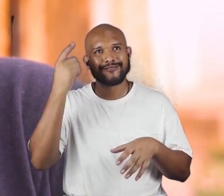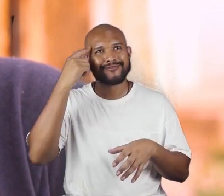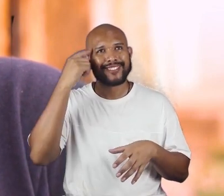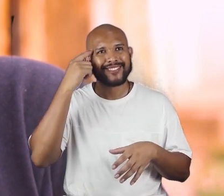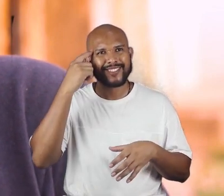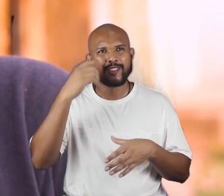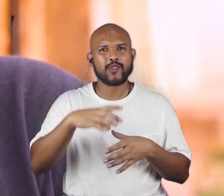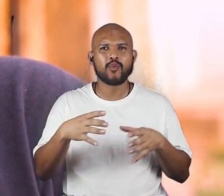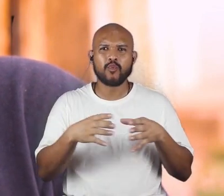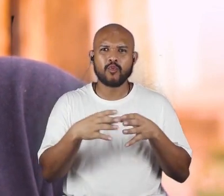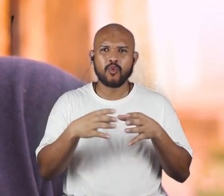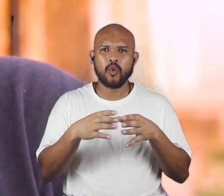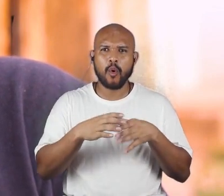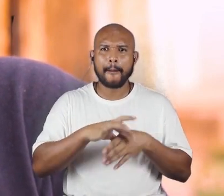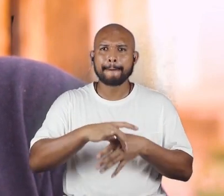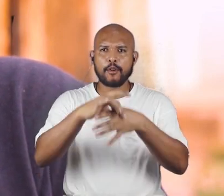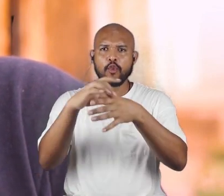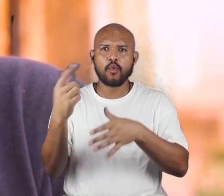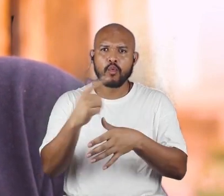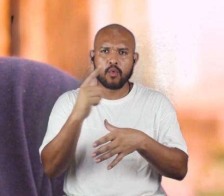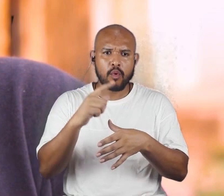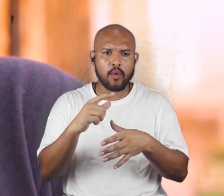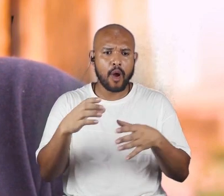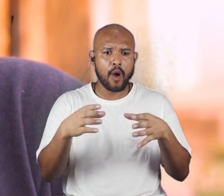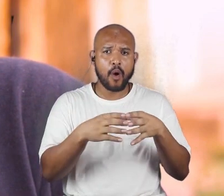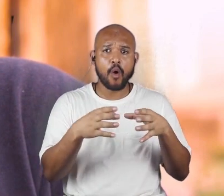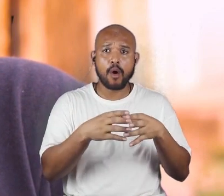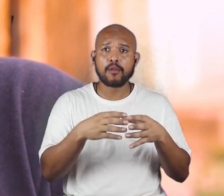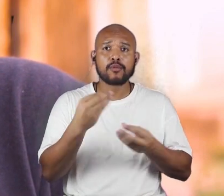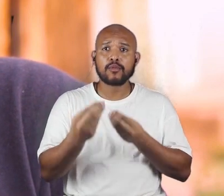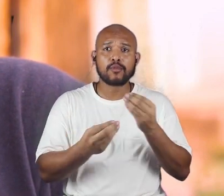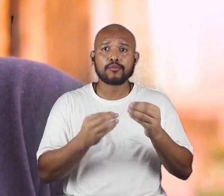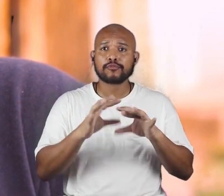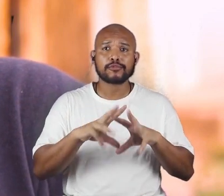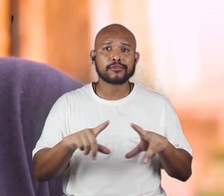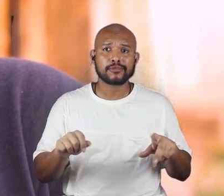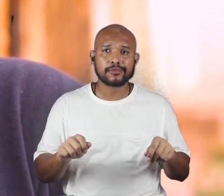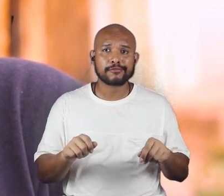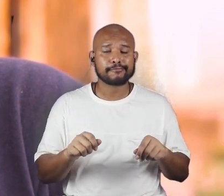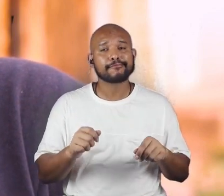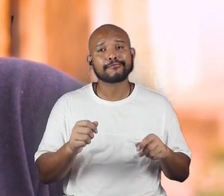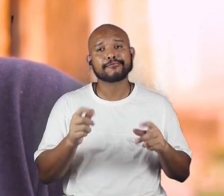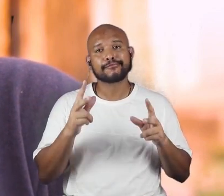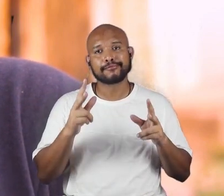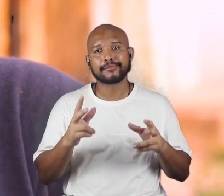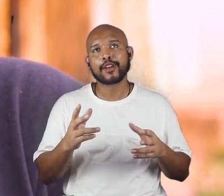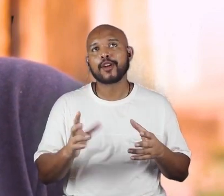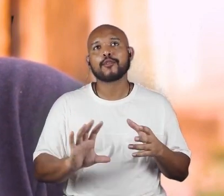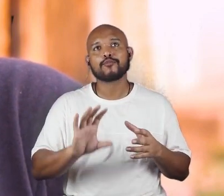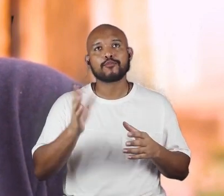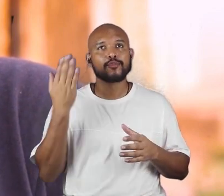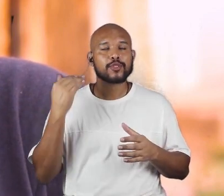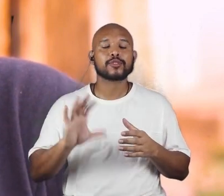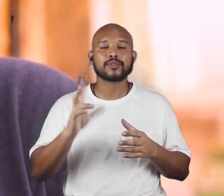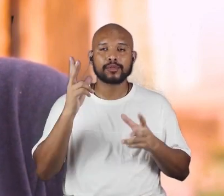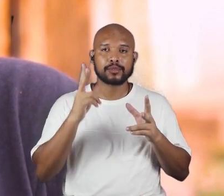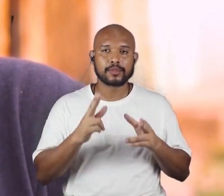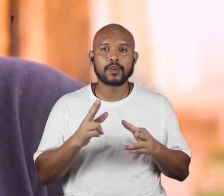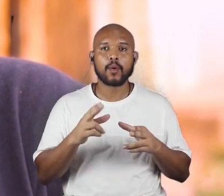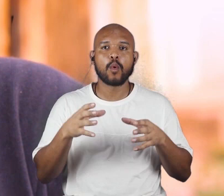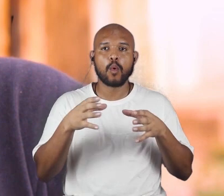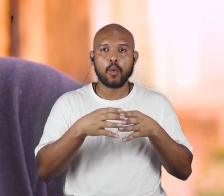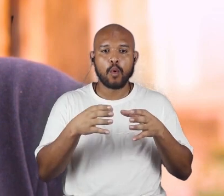grupo, porque se não tiver liderança, eles acabam dispersando mesmo. Foi o que aconteceu com o nosso povo na época, né? Naquele